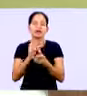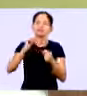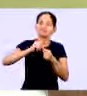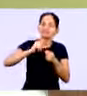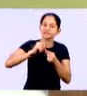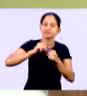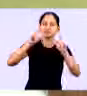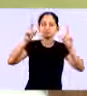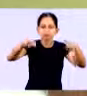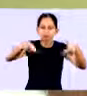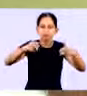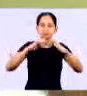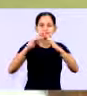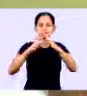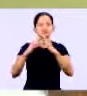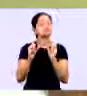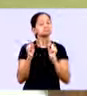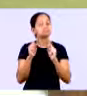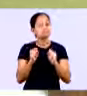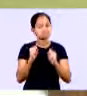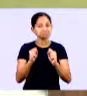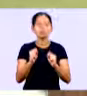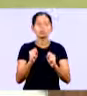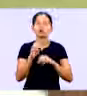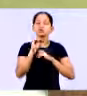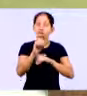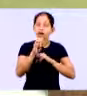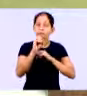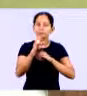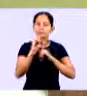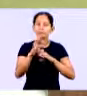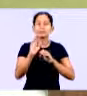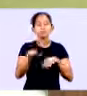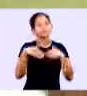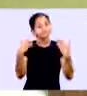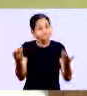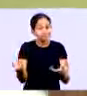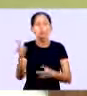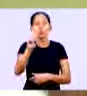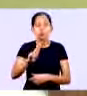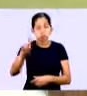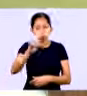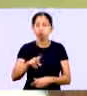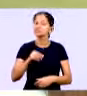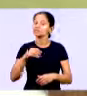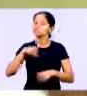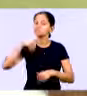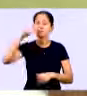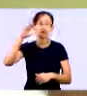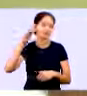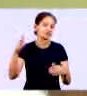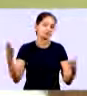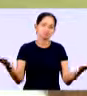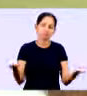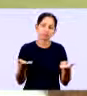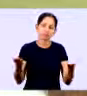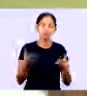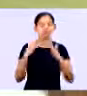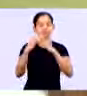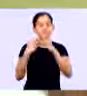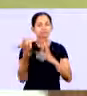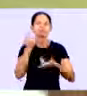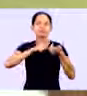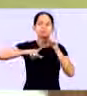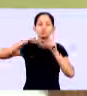na empresa de vocês mesmos, que com certeza o que nós passamos aqui é de grande utilidade e que vai ajudar muito para que as empresas